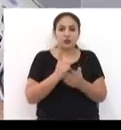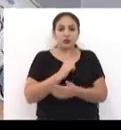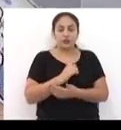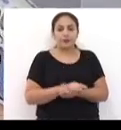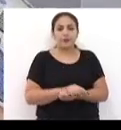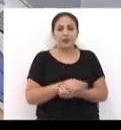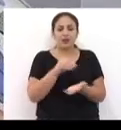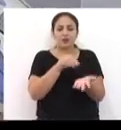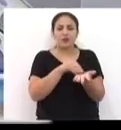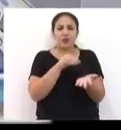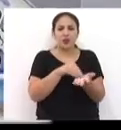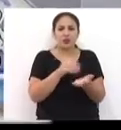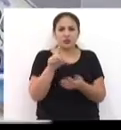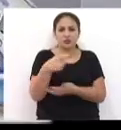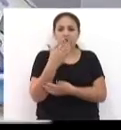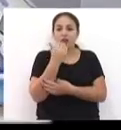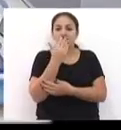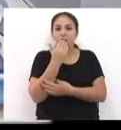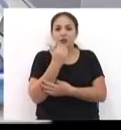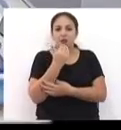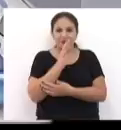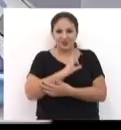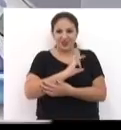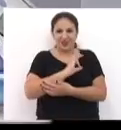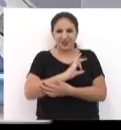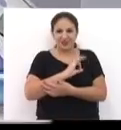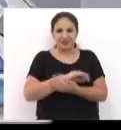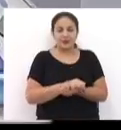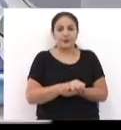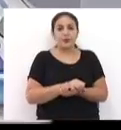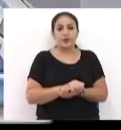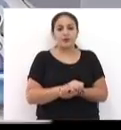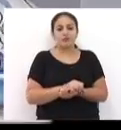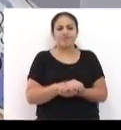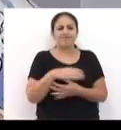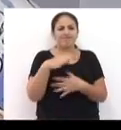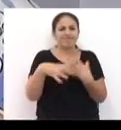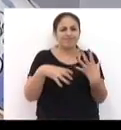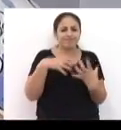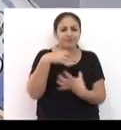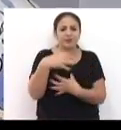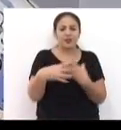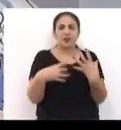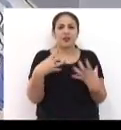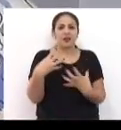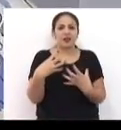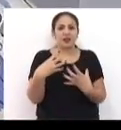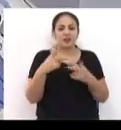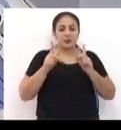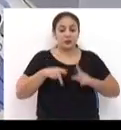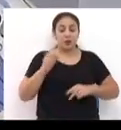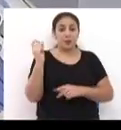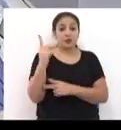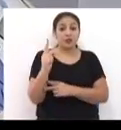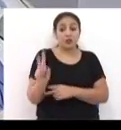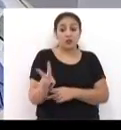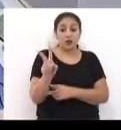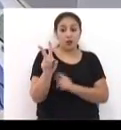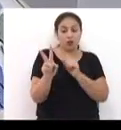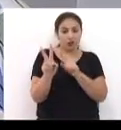falta do ticket de alimentação tem causado um transtorno muito grande nas famílias dos aposentados, porque esse valor já